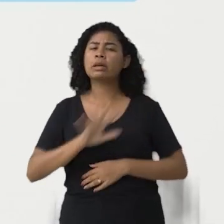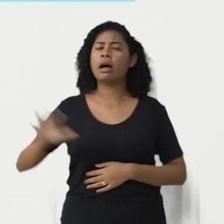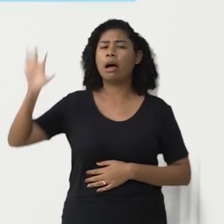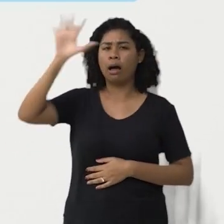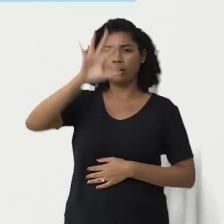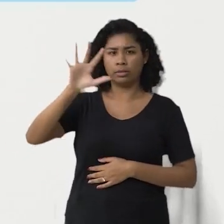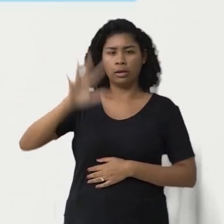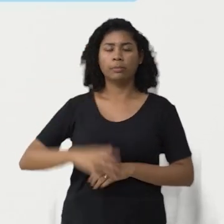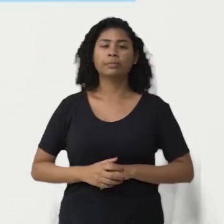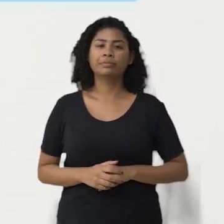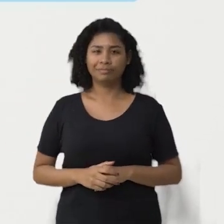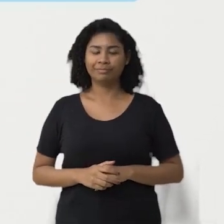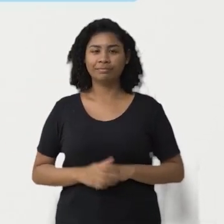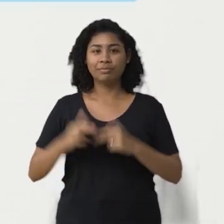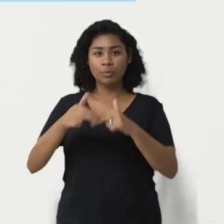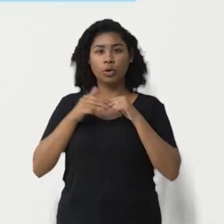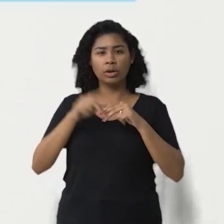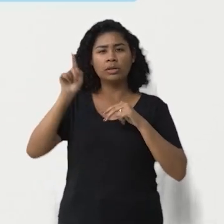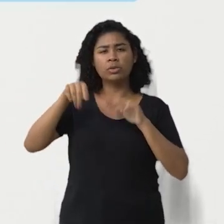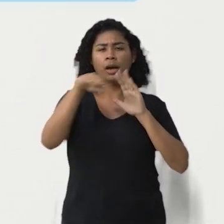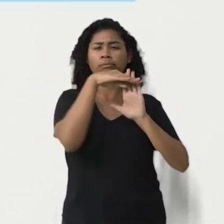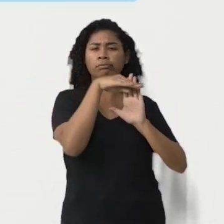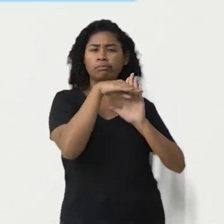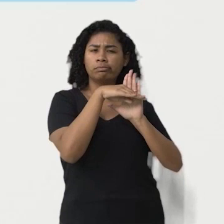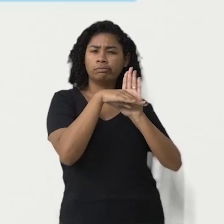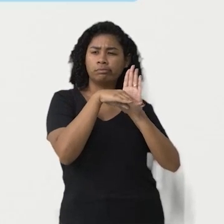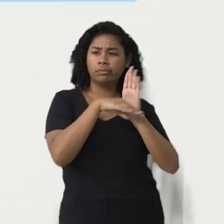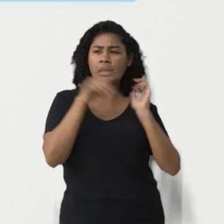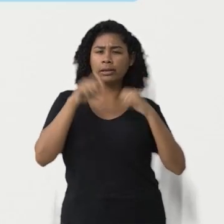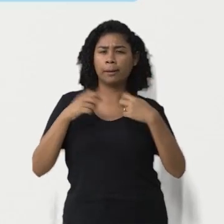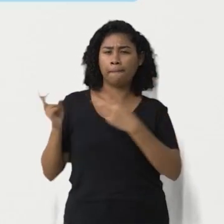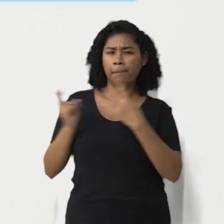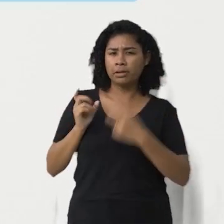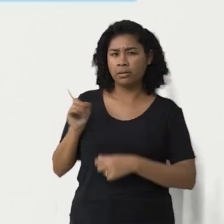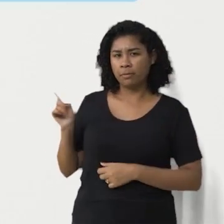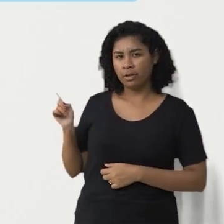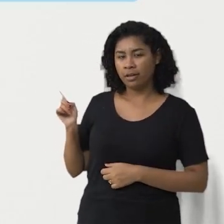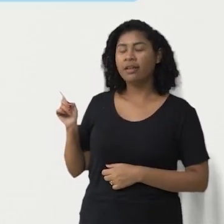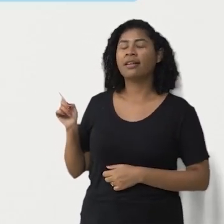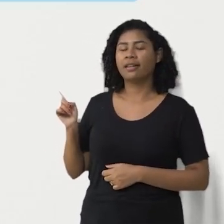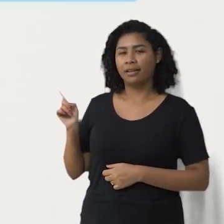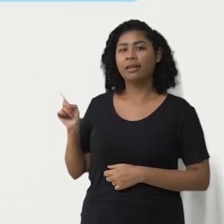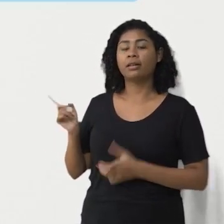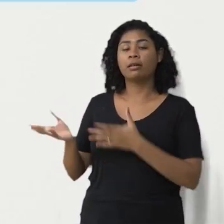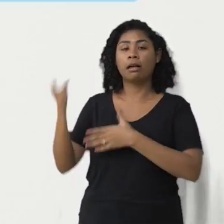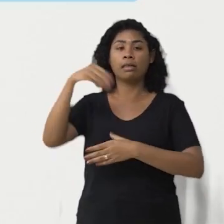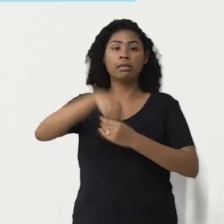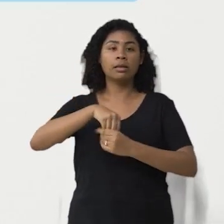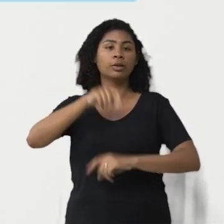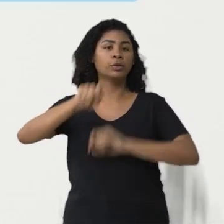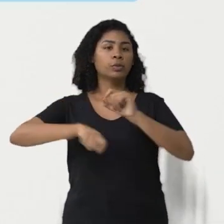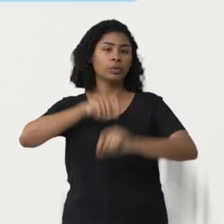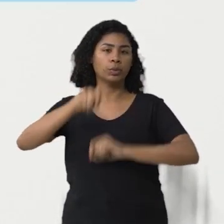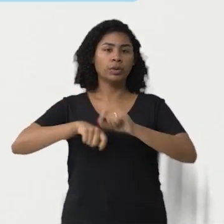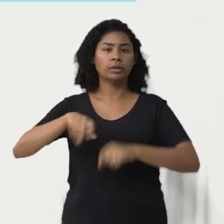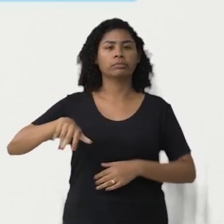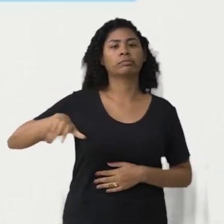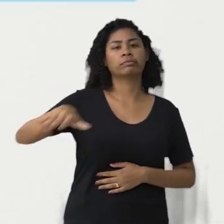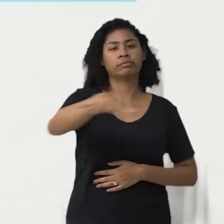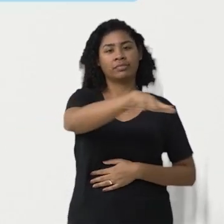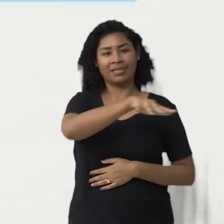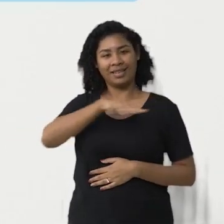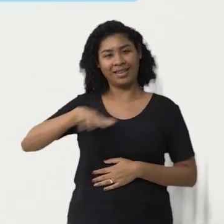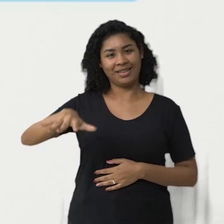certo, gente? E essa classificação que a gente observa da regionalização vai estar inserida num espaço